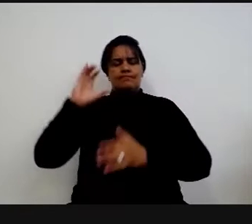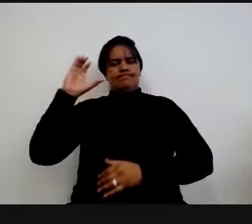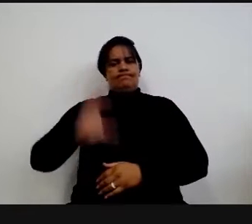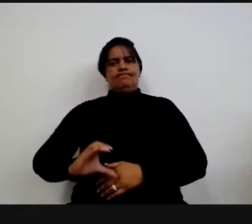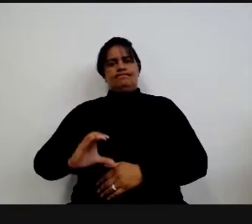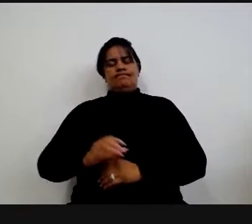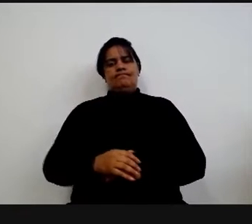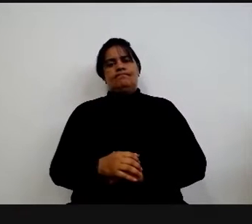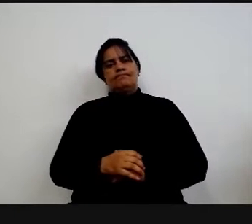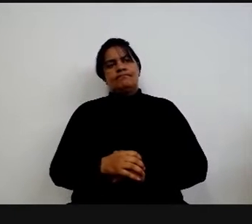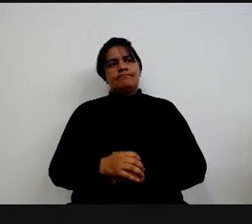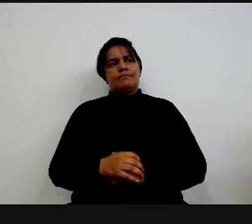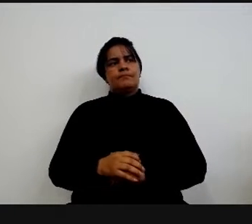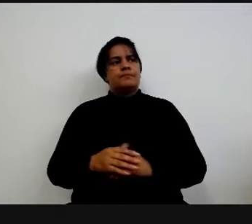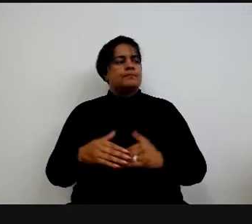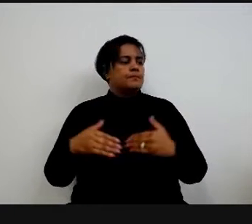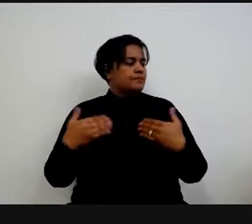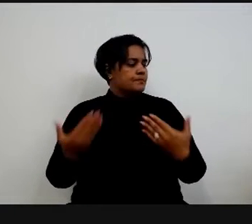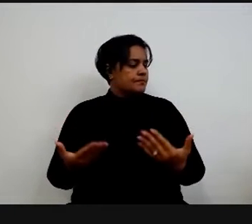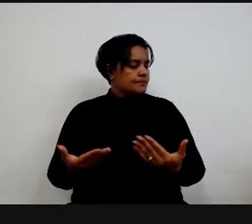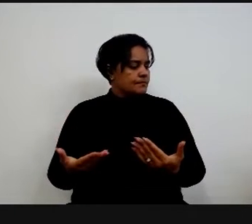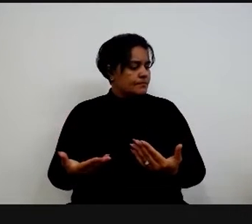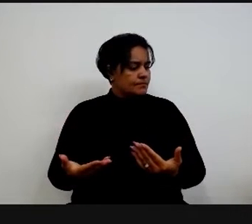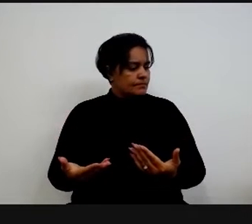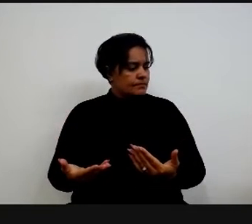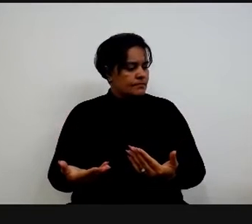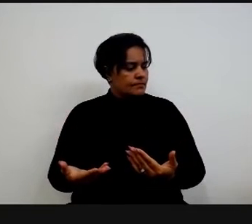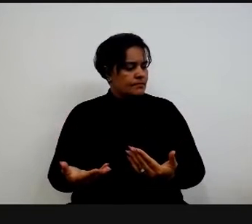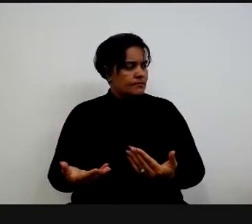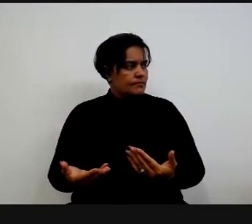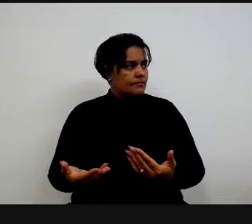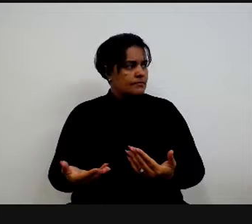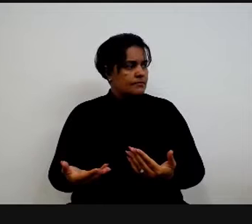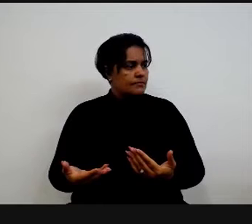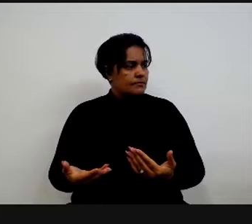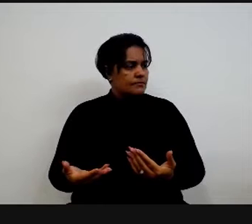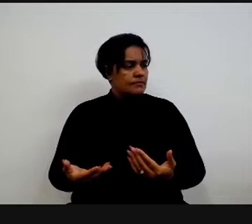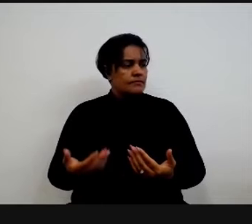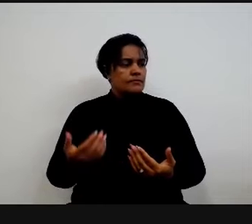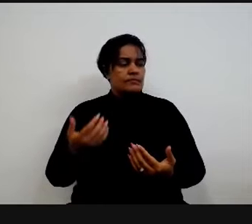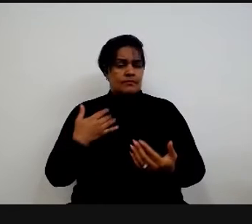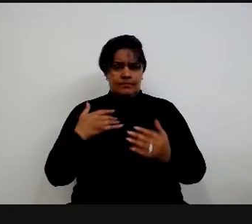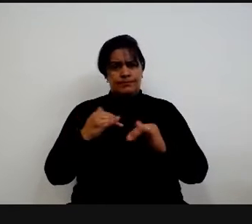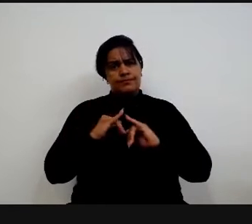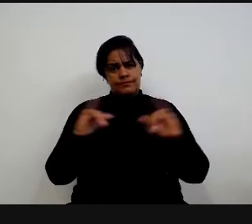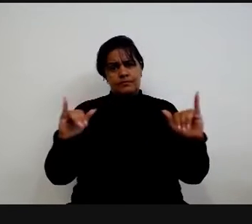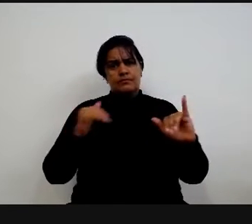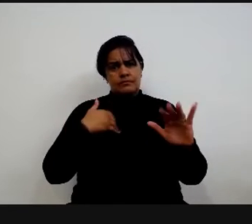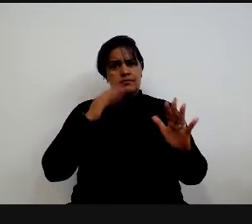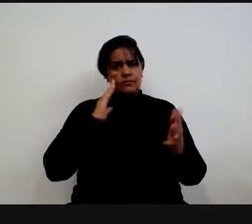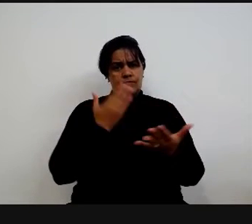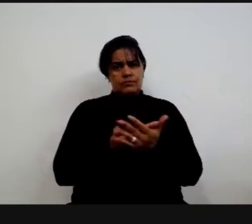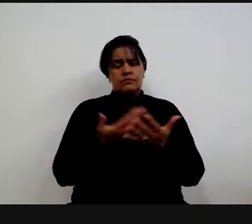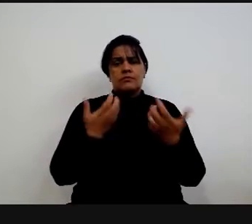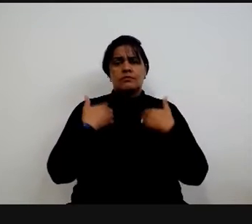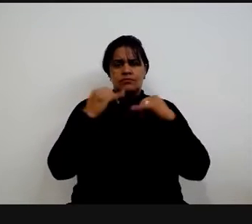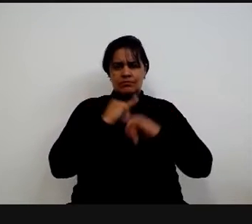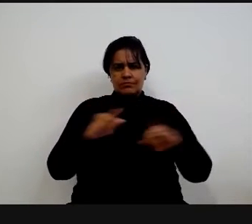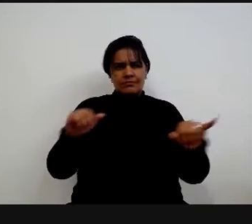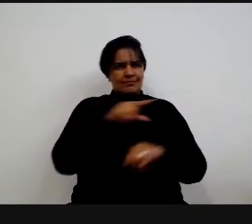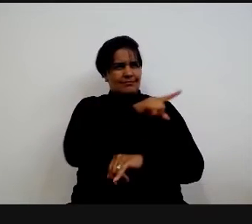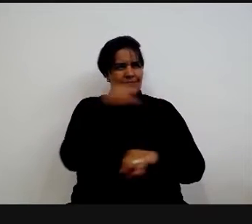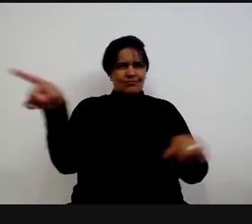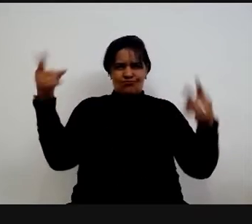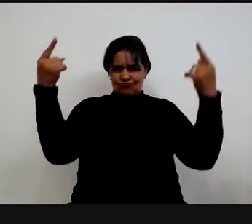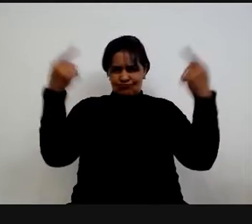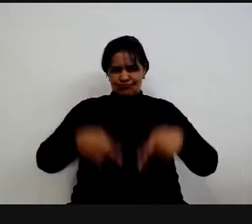cidadania. Então, Nelson, eu confesso para você, e hoje eu queria lançar um desafio, porque eu sabia